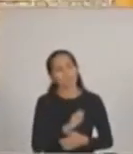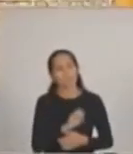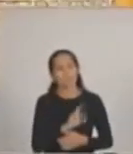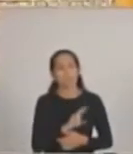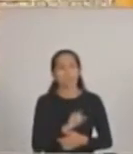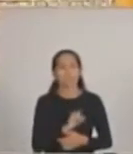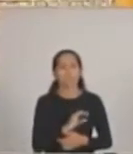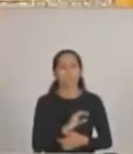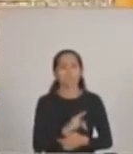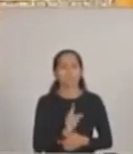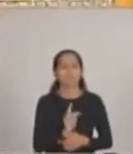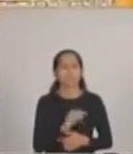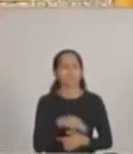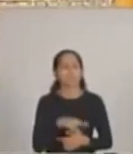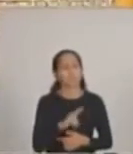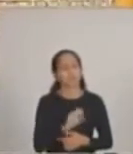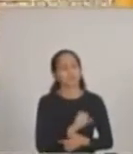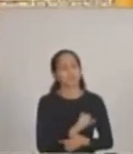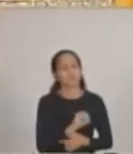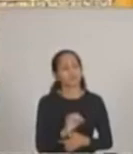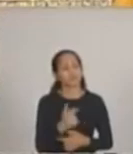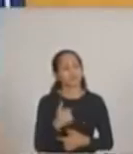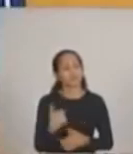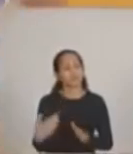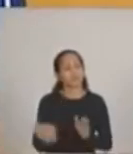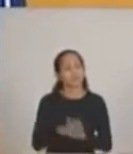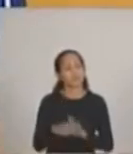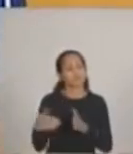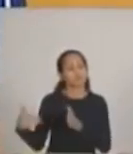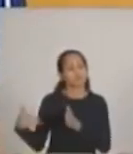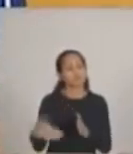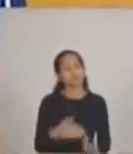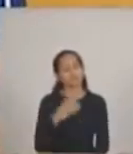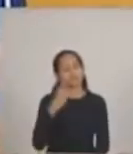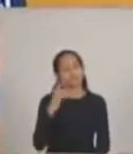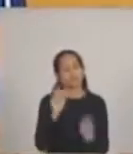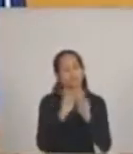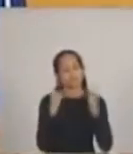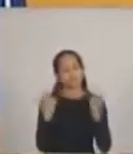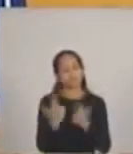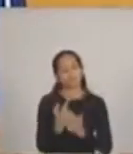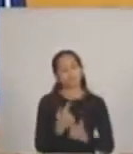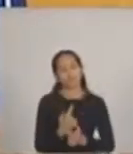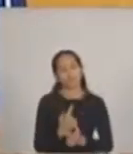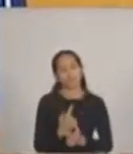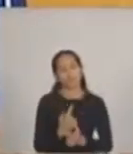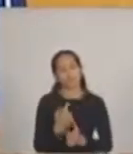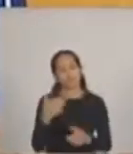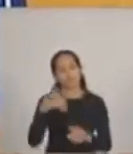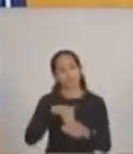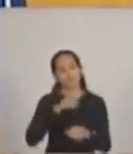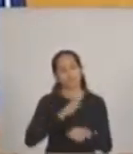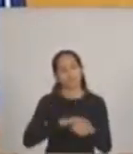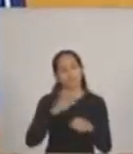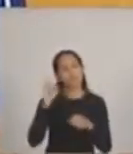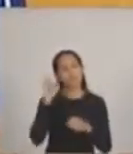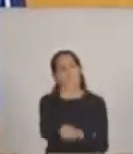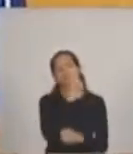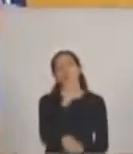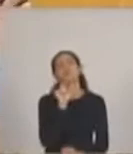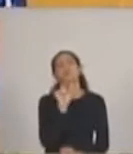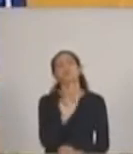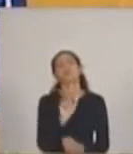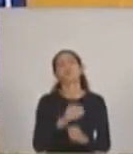quando eu cheguei aqui à Assembleia Legislativa, um dos votos mais difíceis de se proceder foi